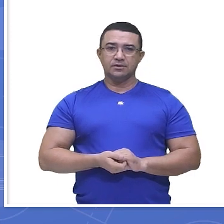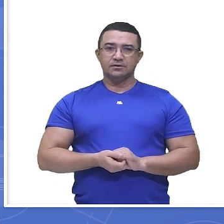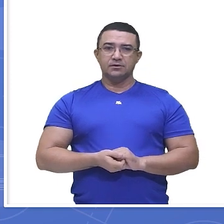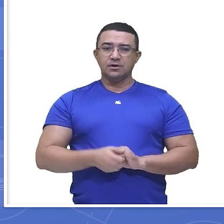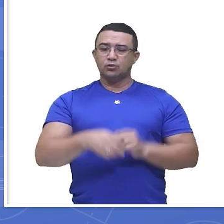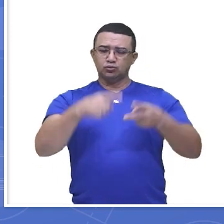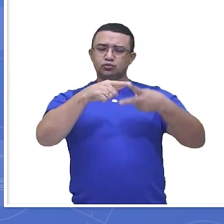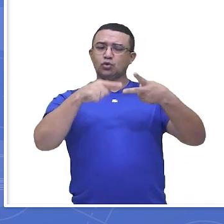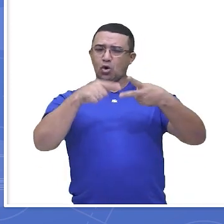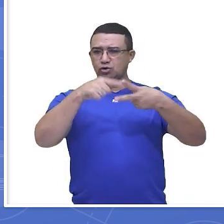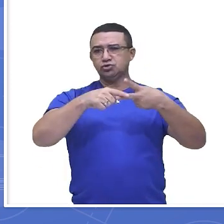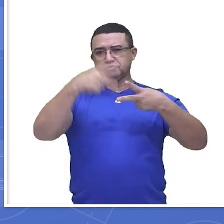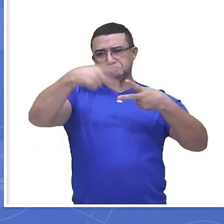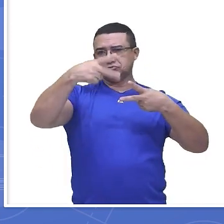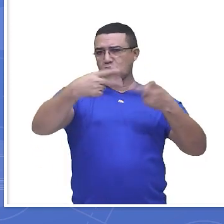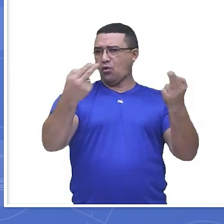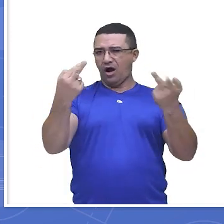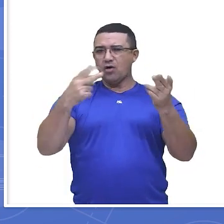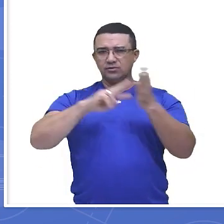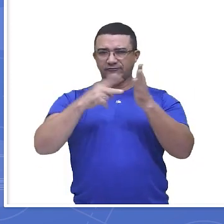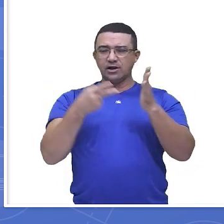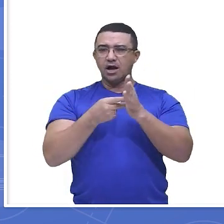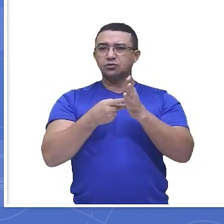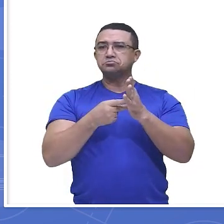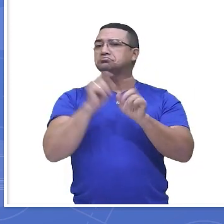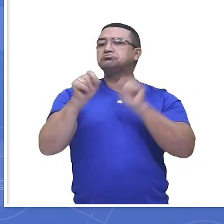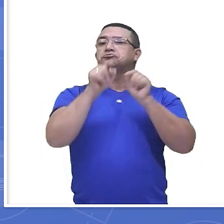dedicas? Soy panadero.